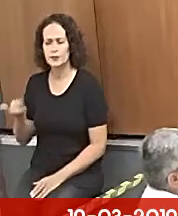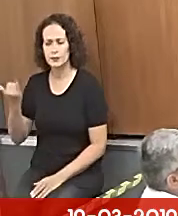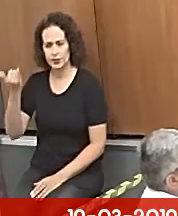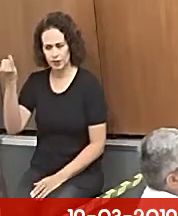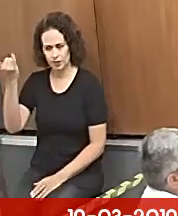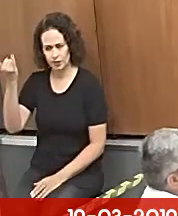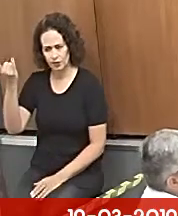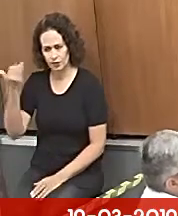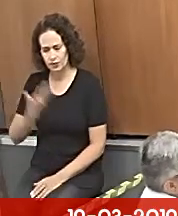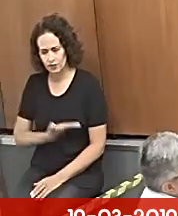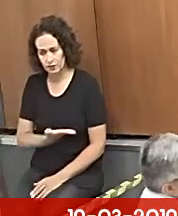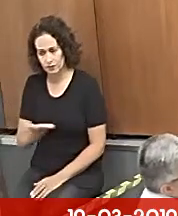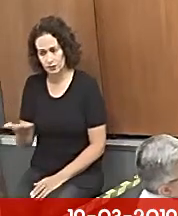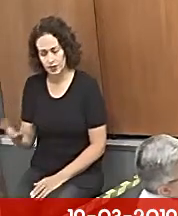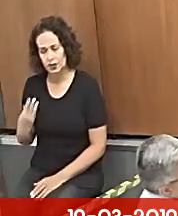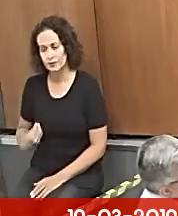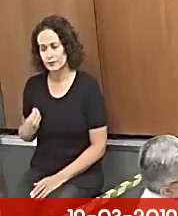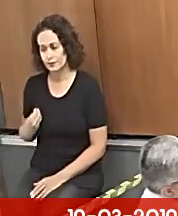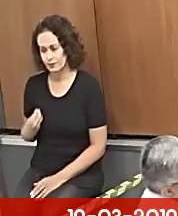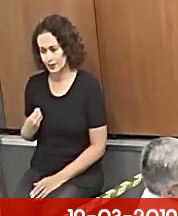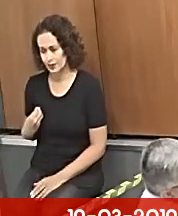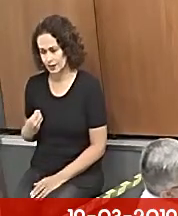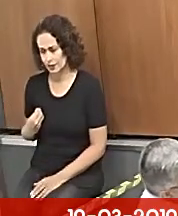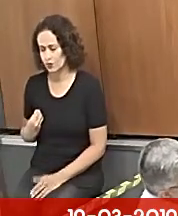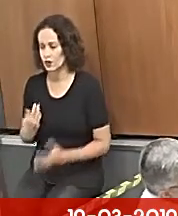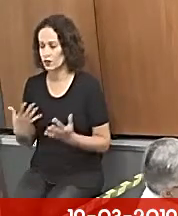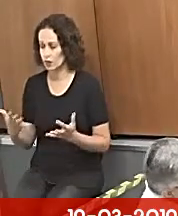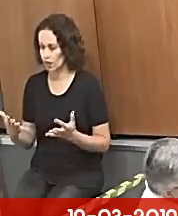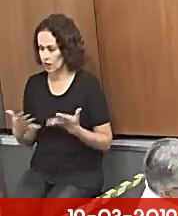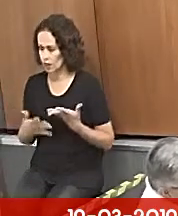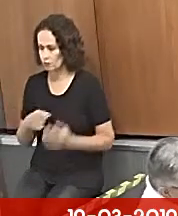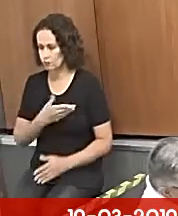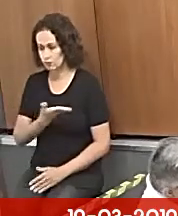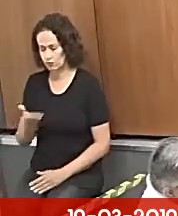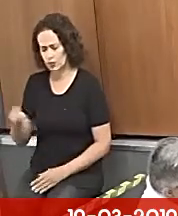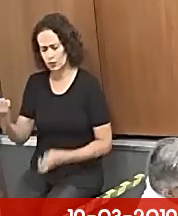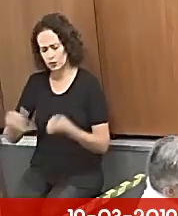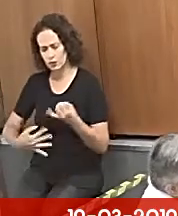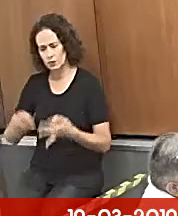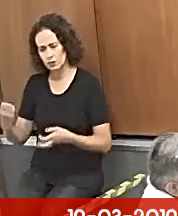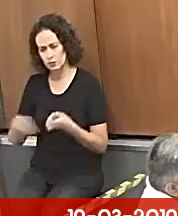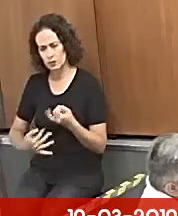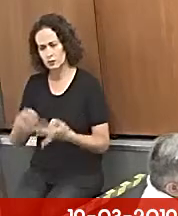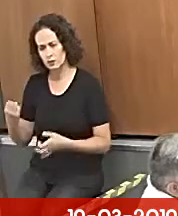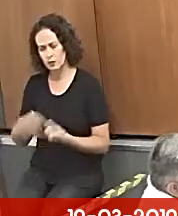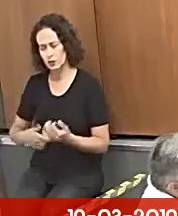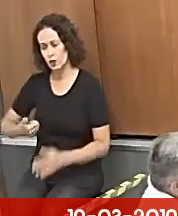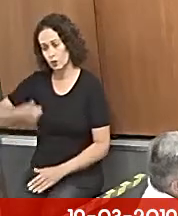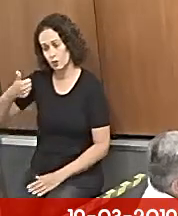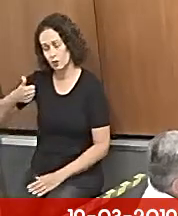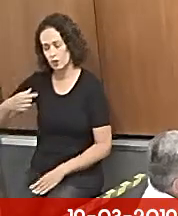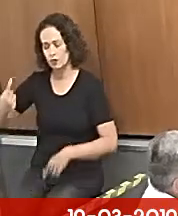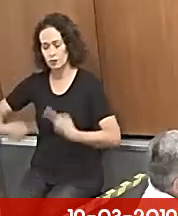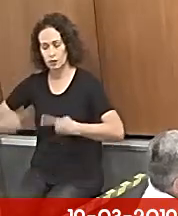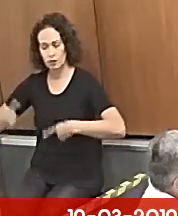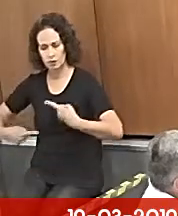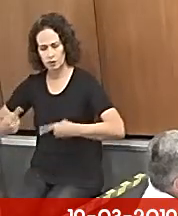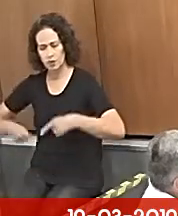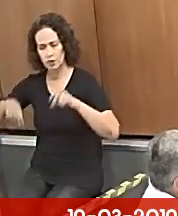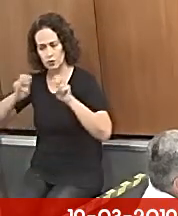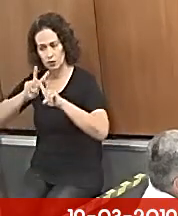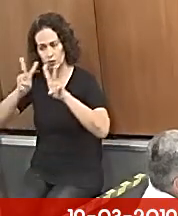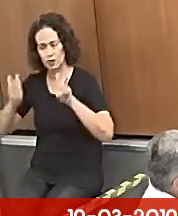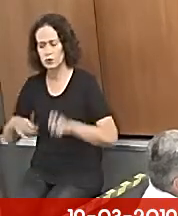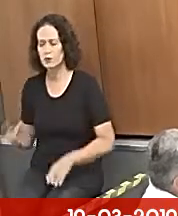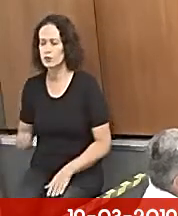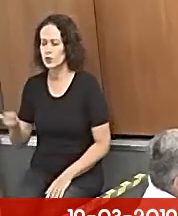são os senhores e senhoras estavam presentes então nós queremos ouvi-los e coloco como o primeiro debate a importância da data